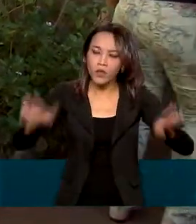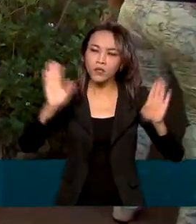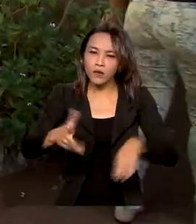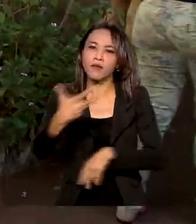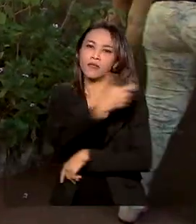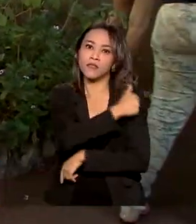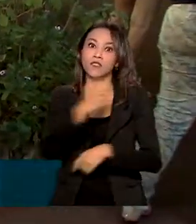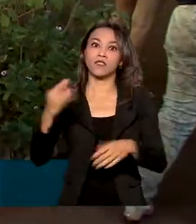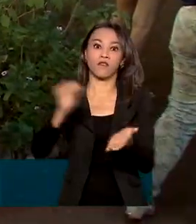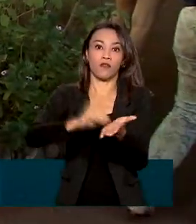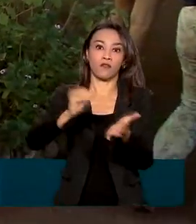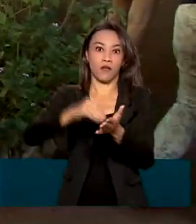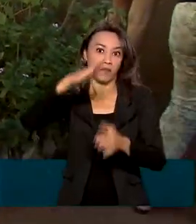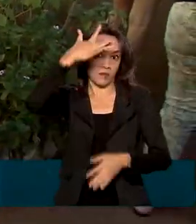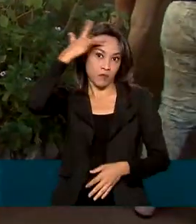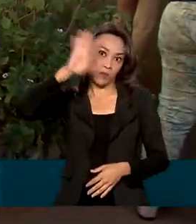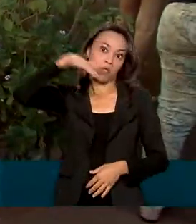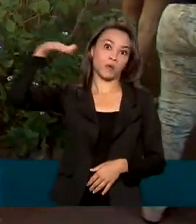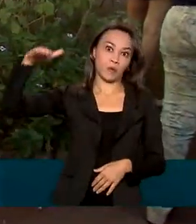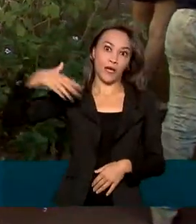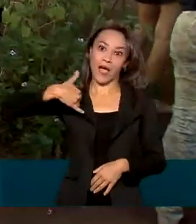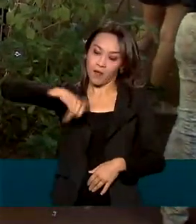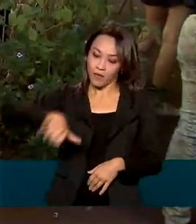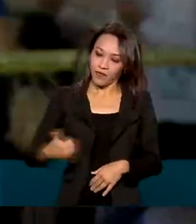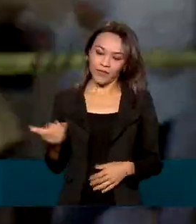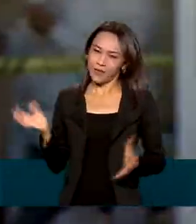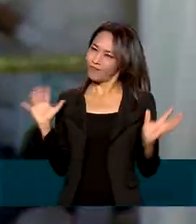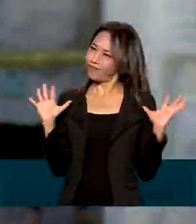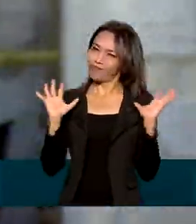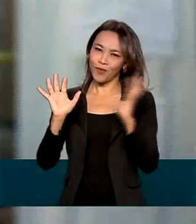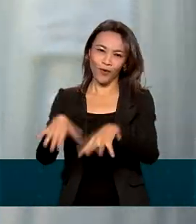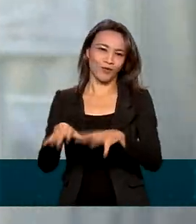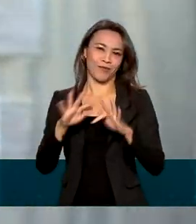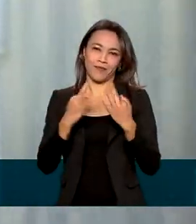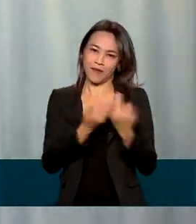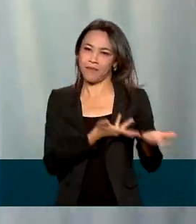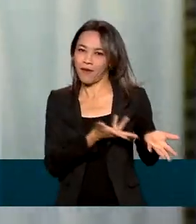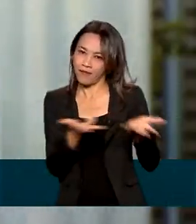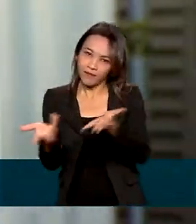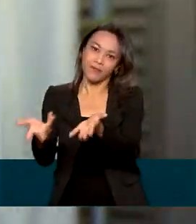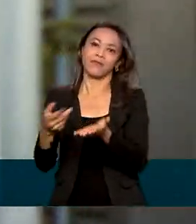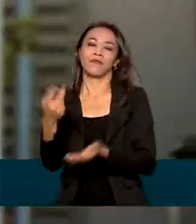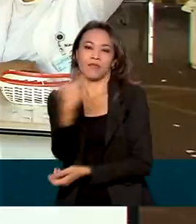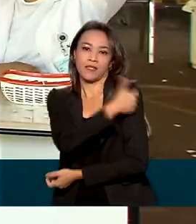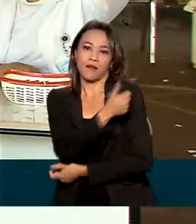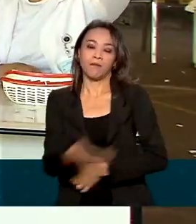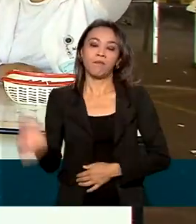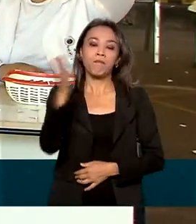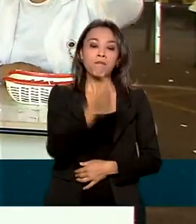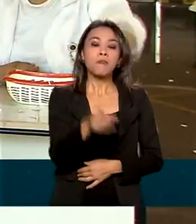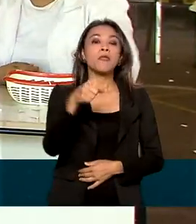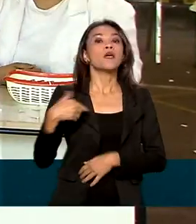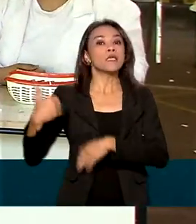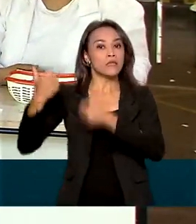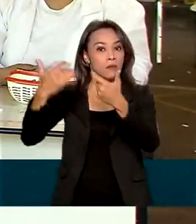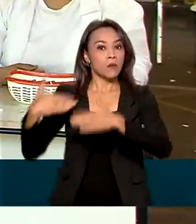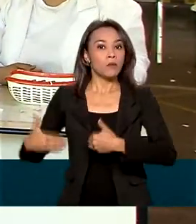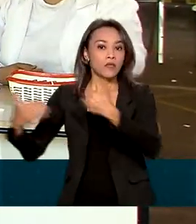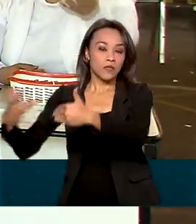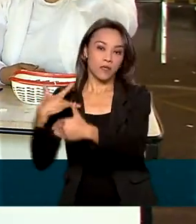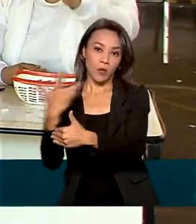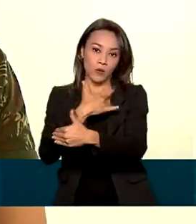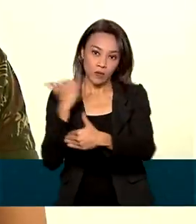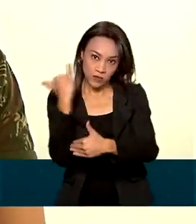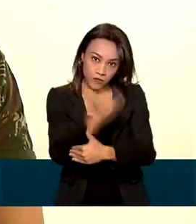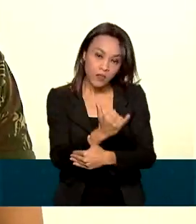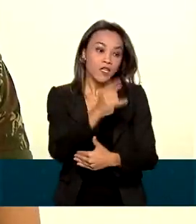faltava os maiores, né? Então já aproveitei e trouxe todo mundo. Segundo o Ministério da Saúde, aqueles que já se vacinaram contra a